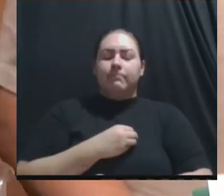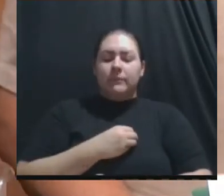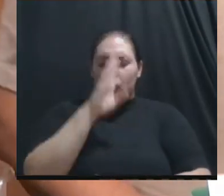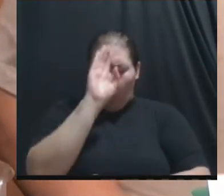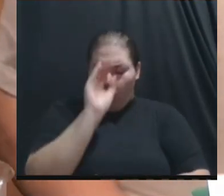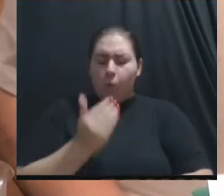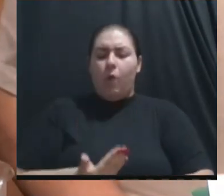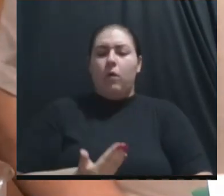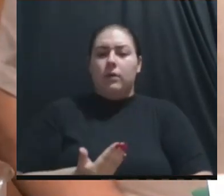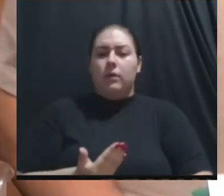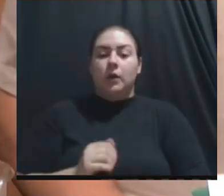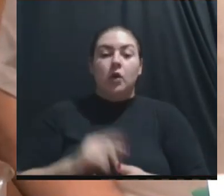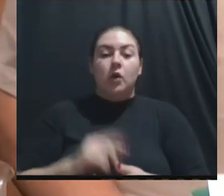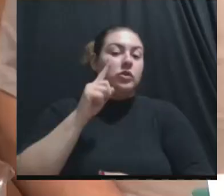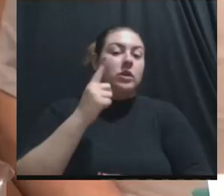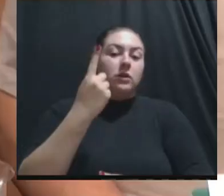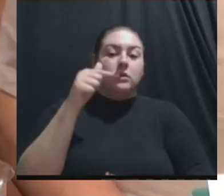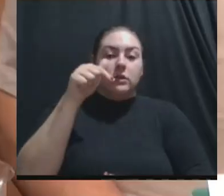abril de